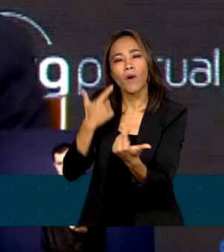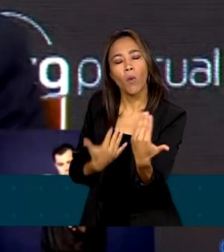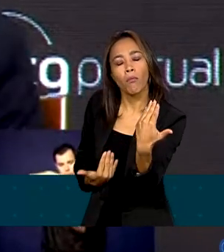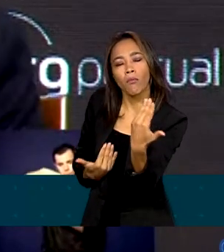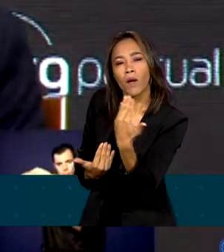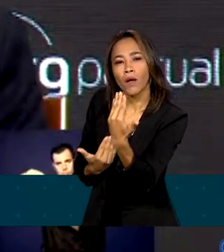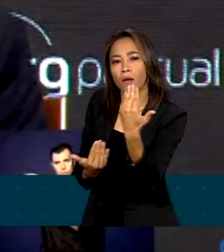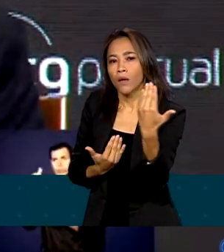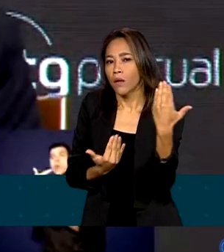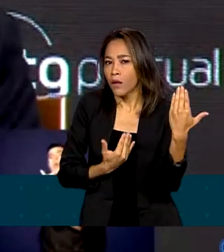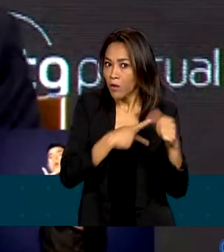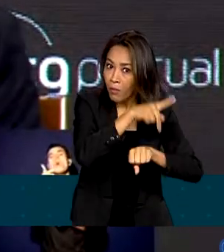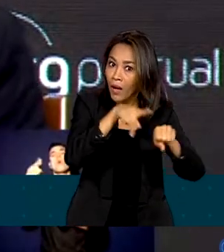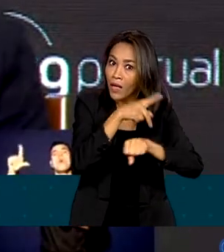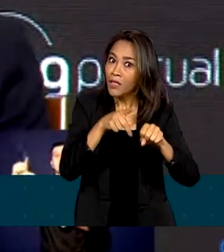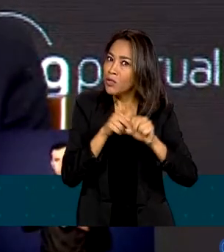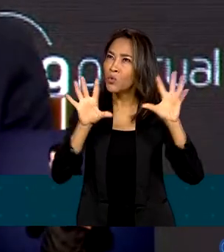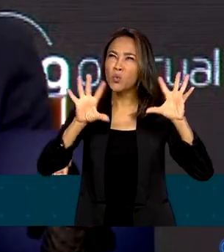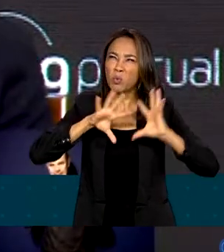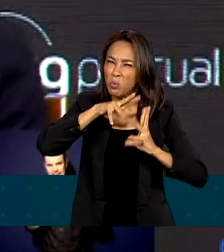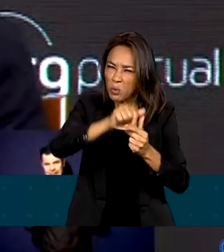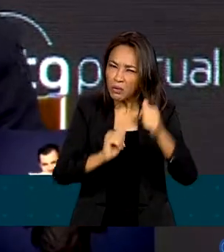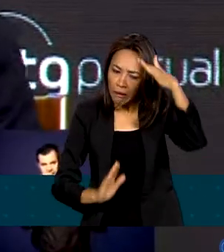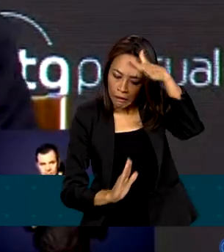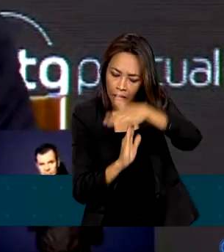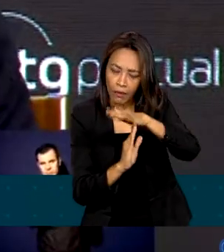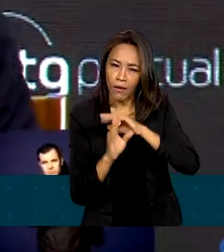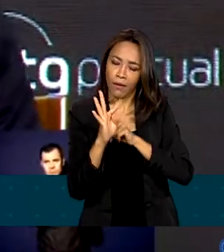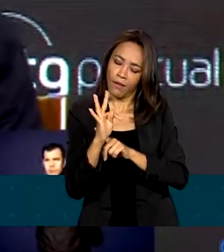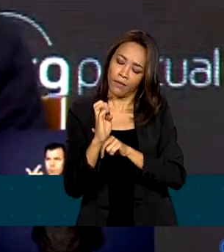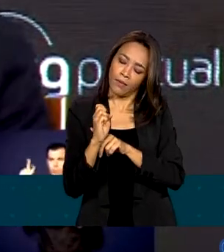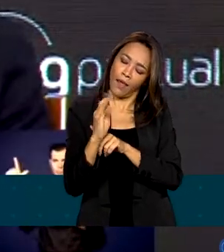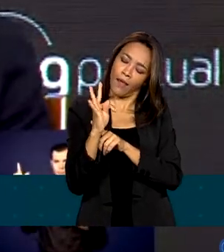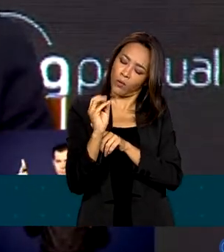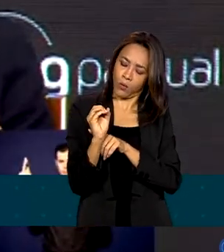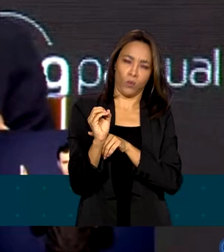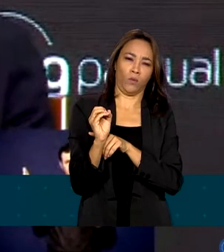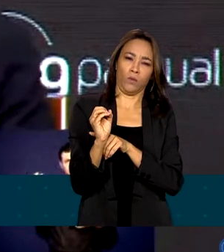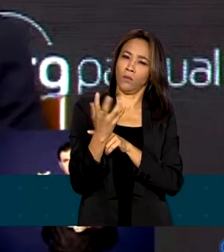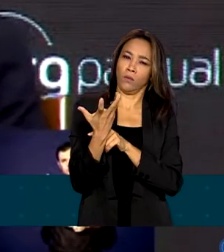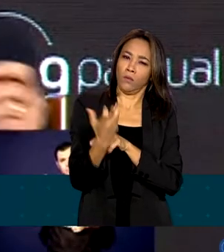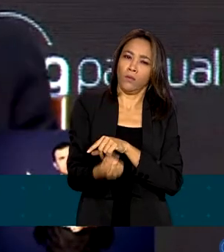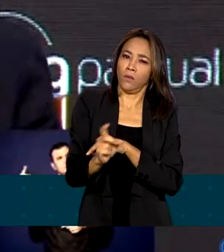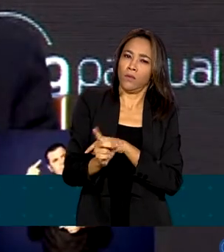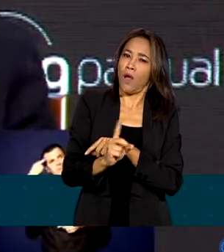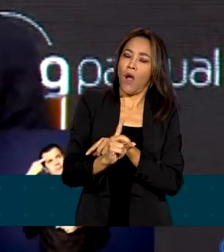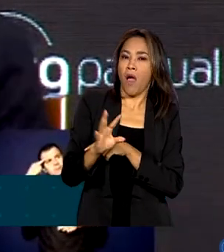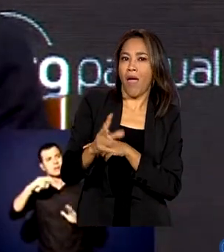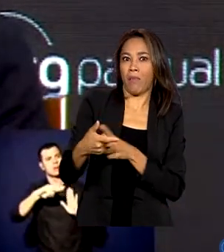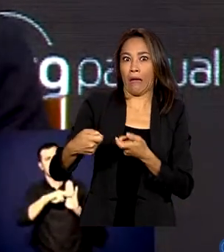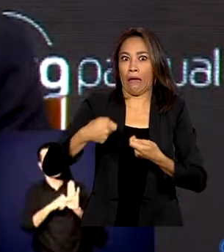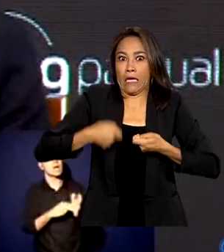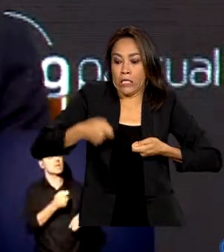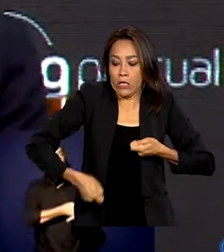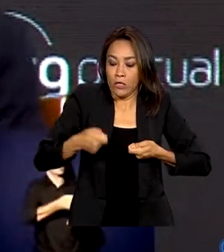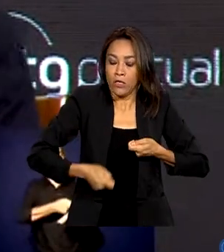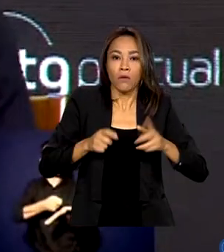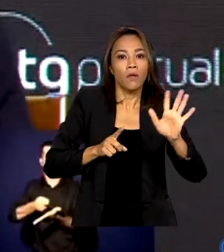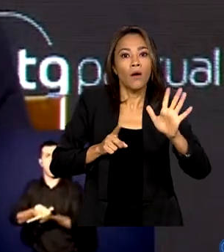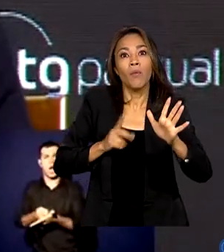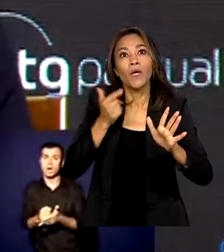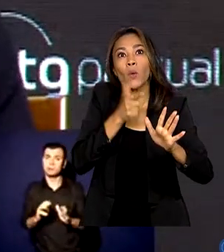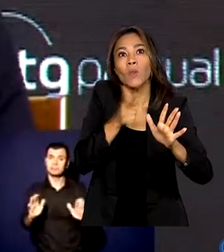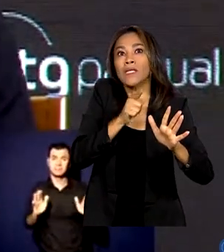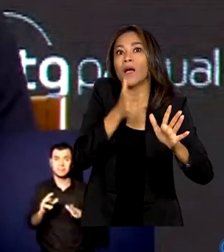país do mundo adota teto de gasto. E não é que não adota porque são mais rígidos, não adota porque você não